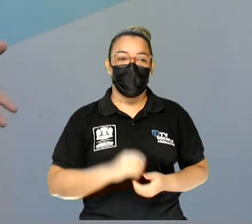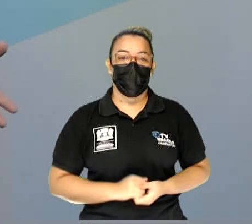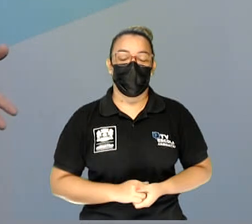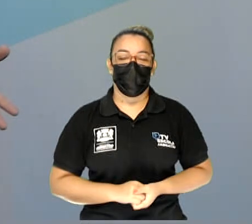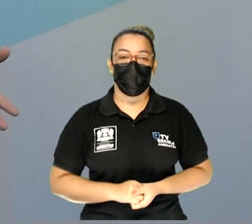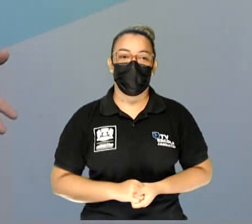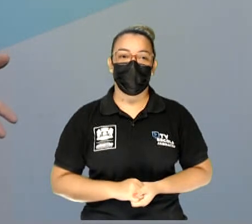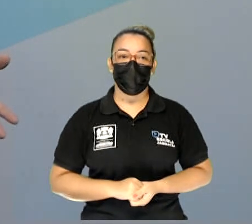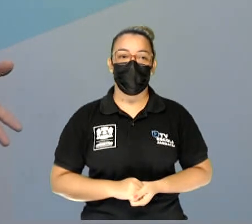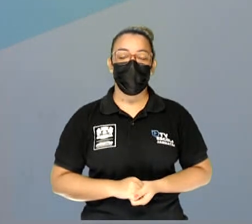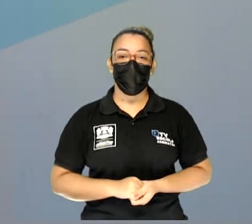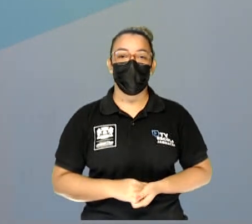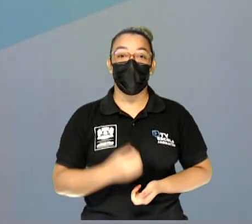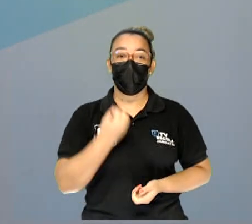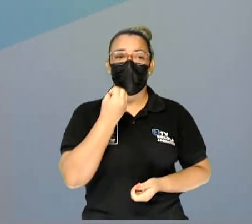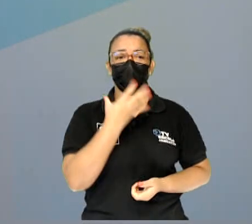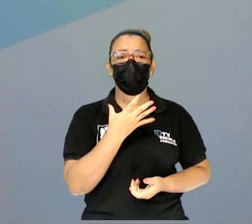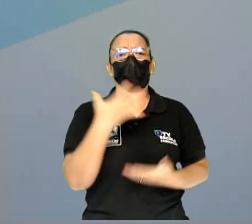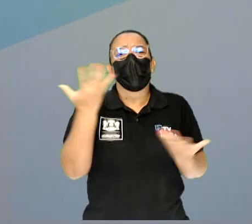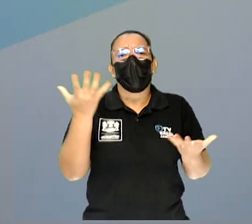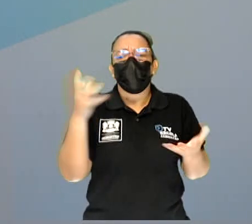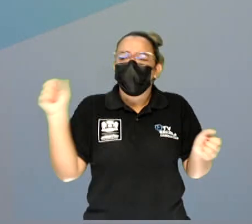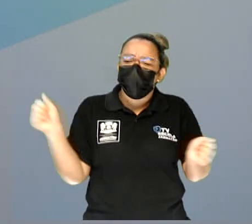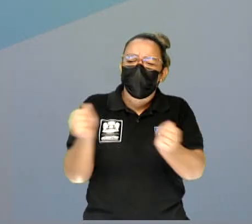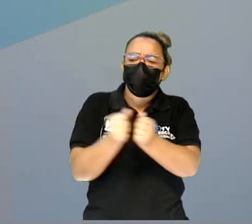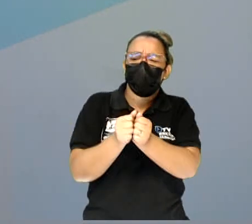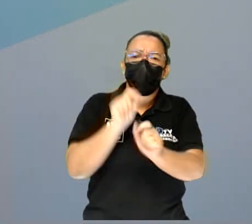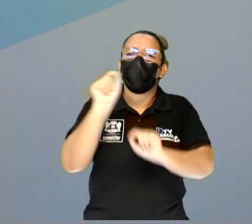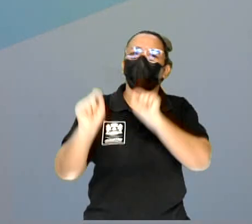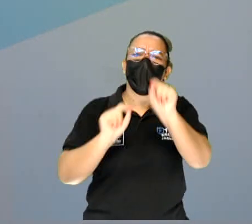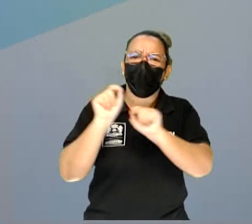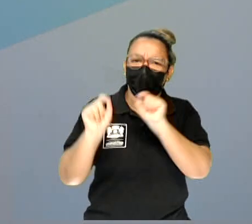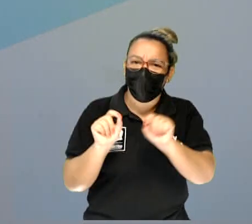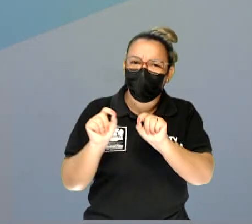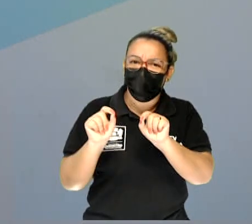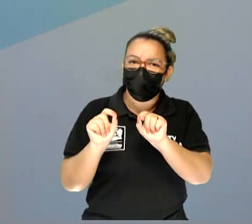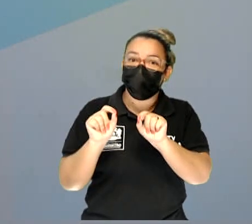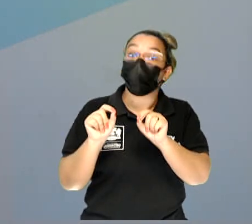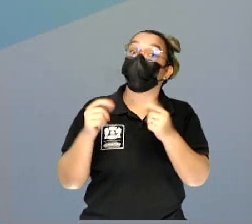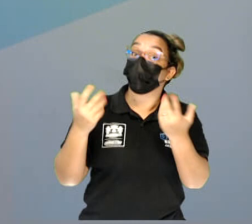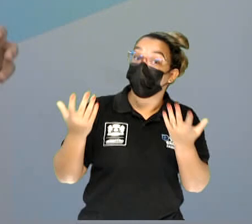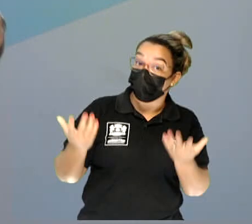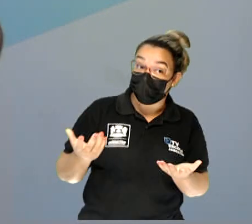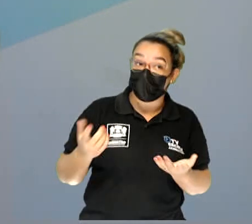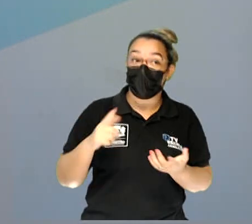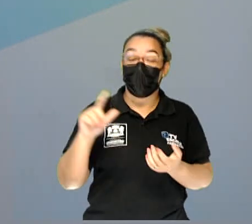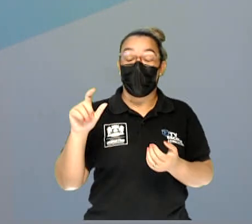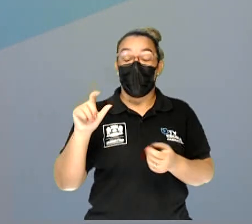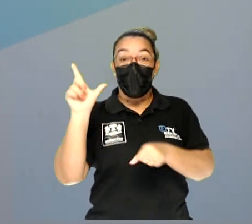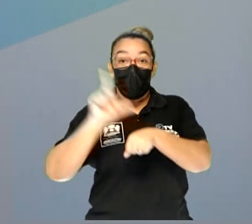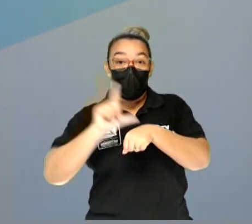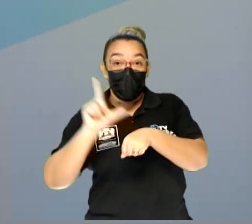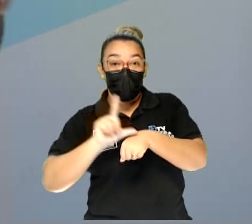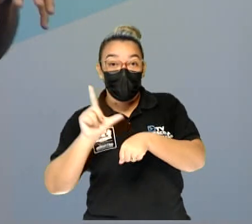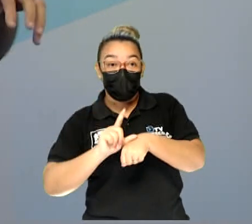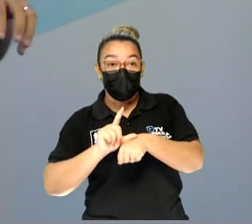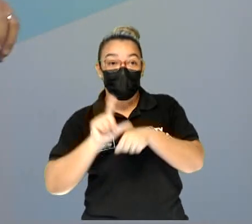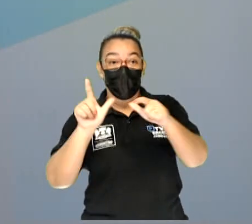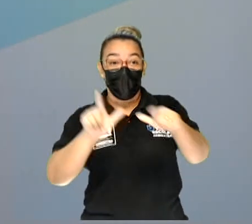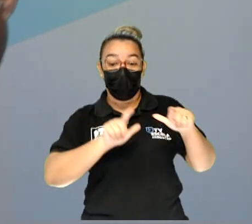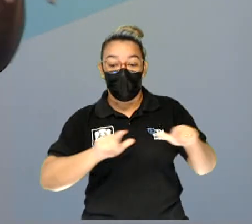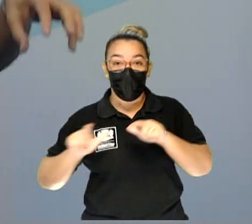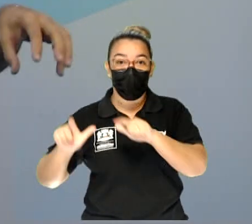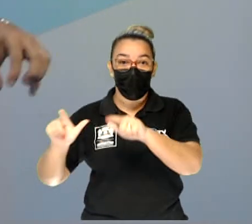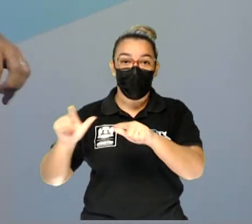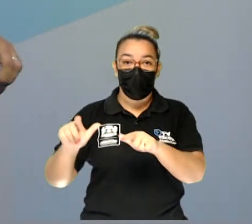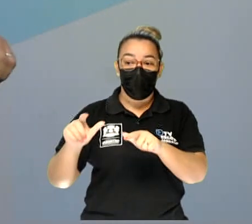Bom, e aí quem vai se juntar para fazer esse corte? As lideranças locais começaram a despontar